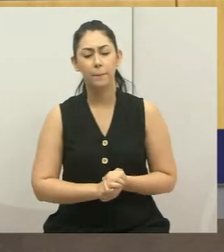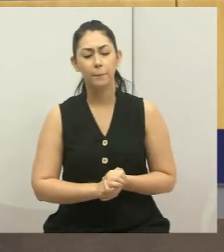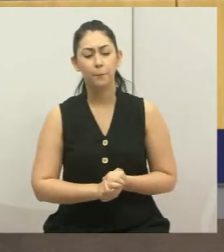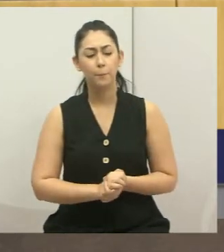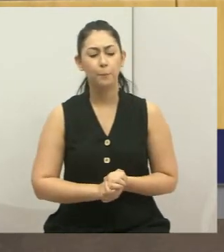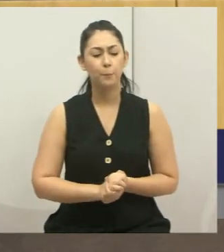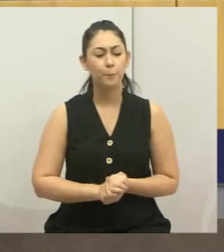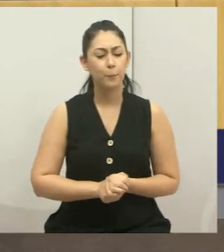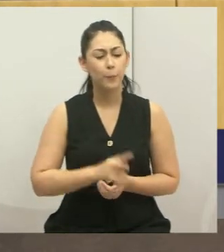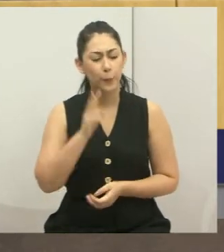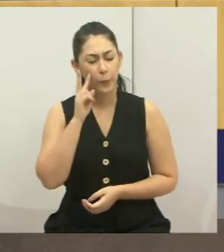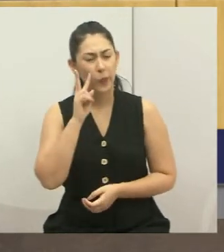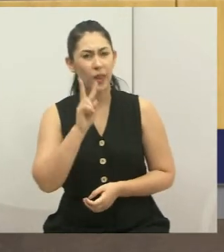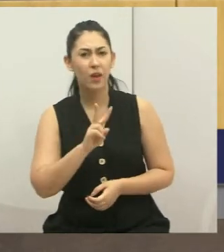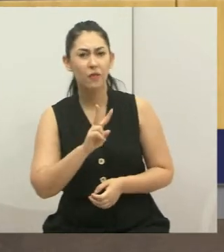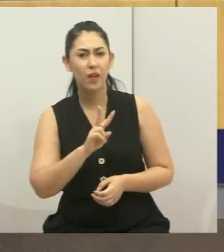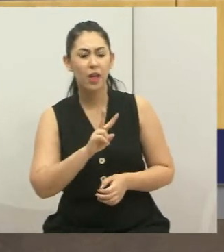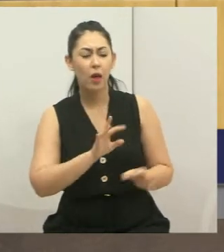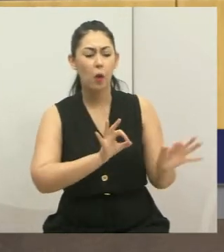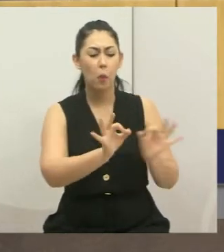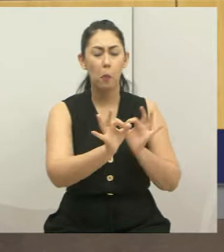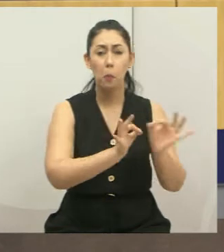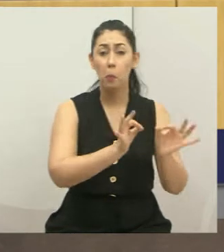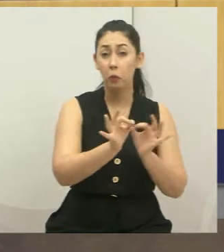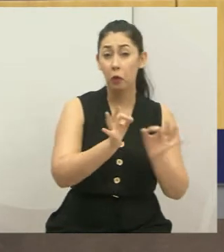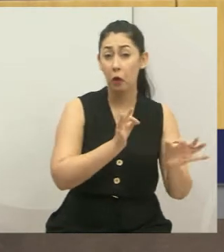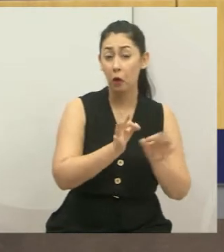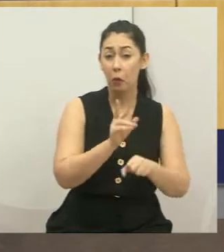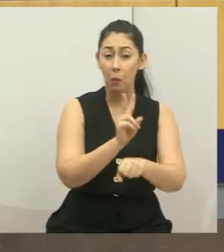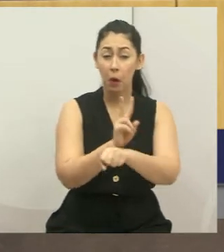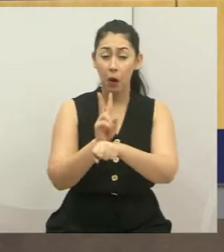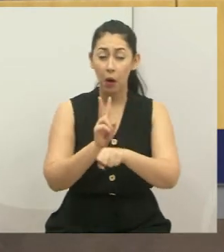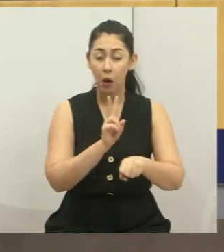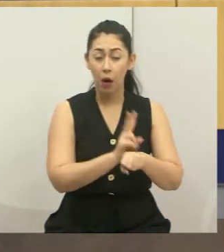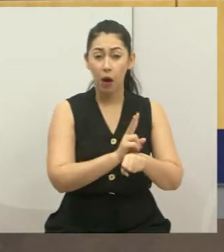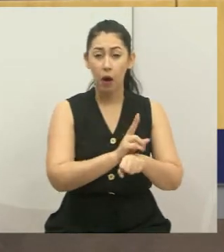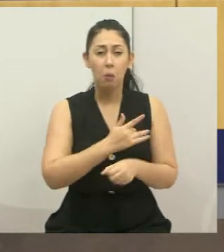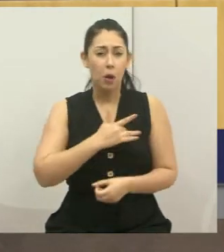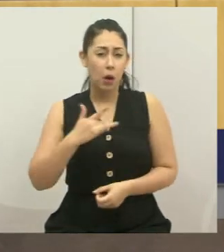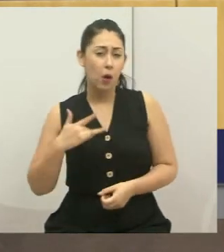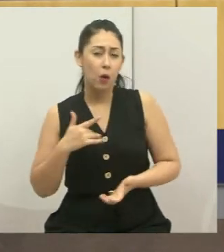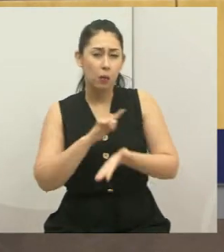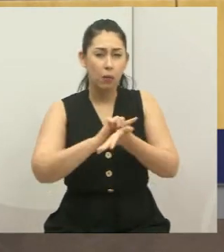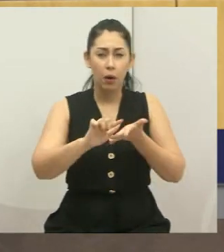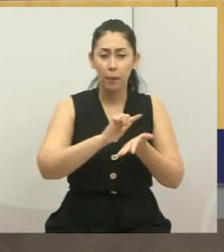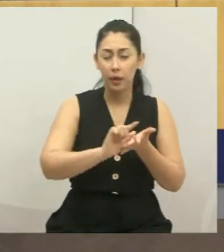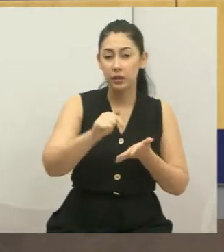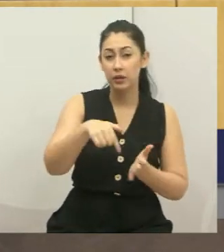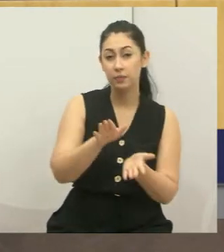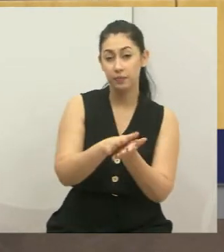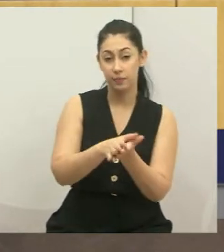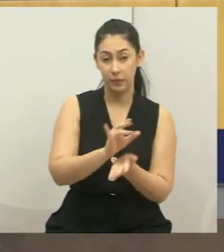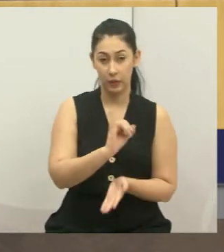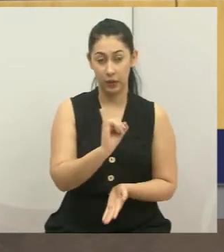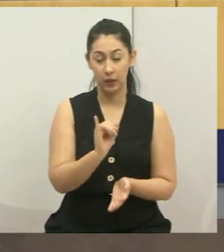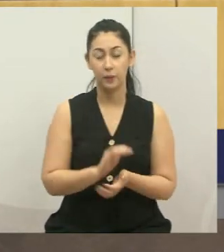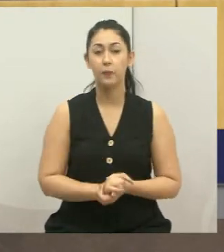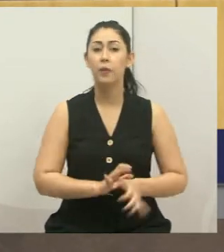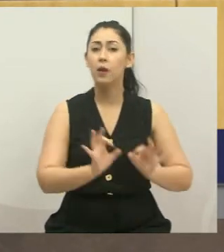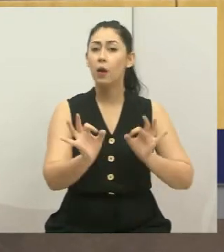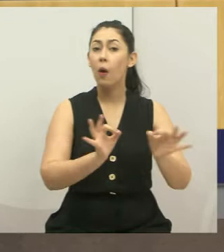saneamento, do Plano de Saneamento Básico do município de Jacareí. Esse plano,